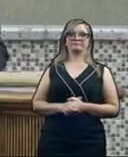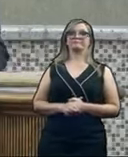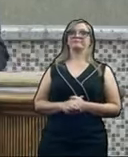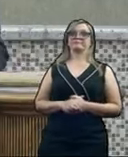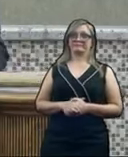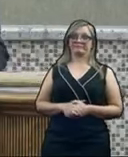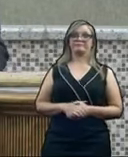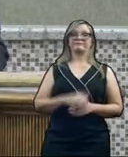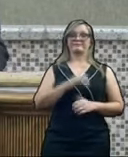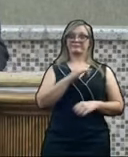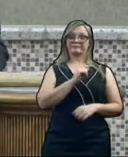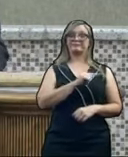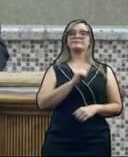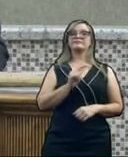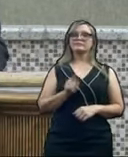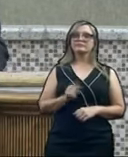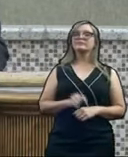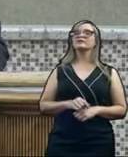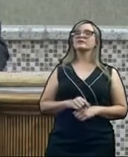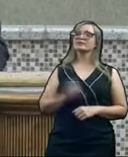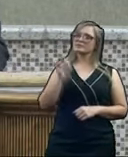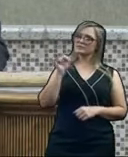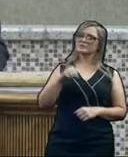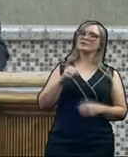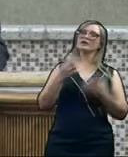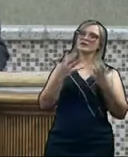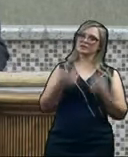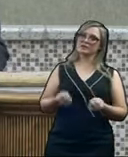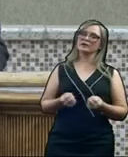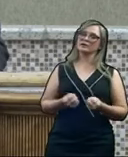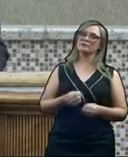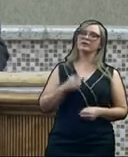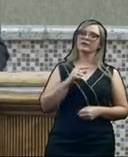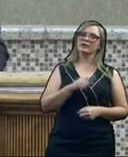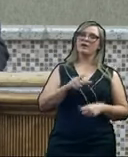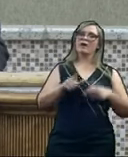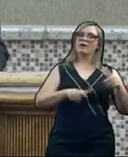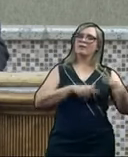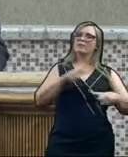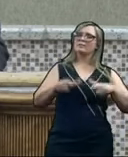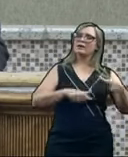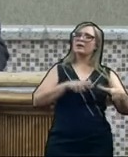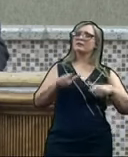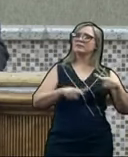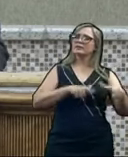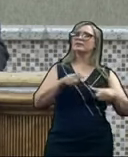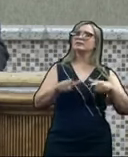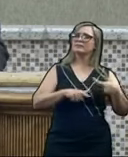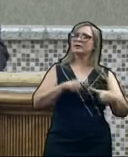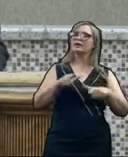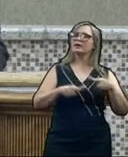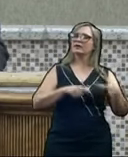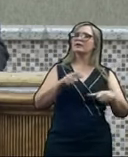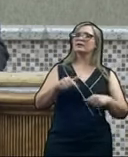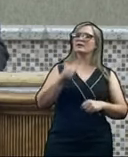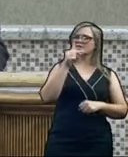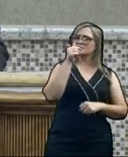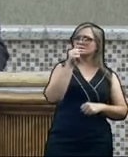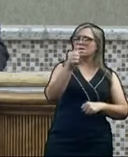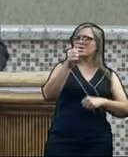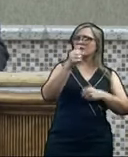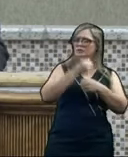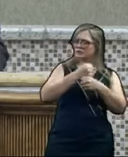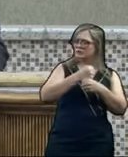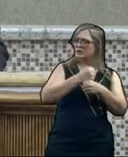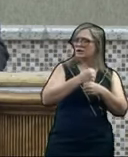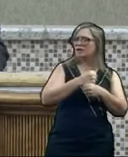e ele vai enganado pelos outros em tempos antigos regras antigas